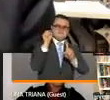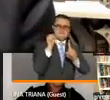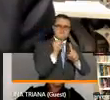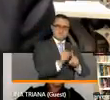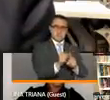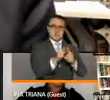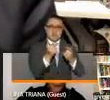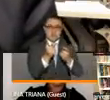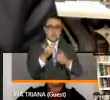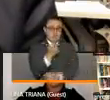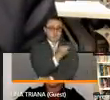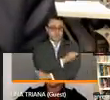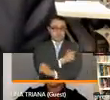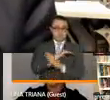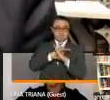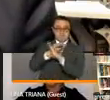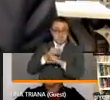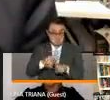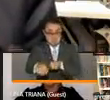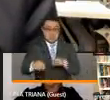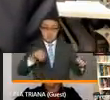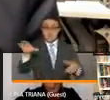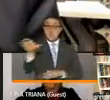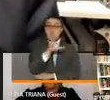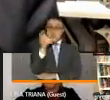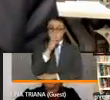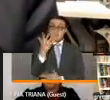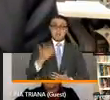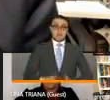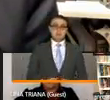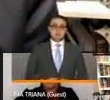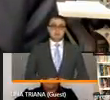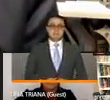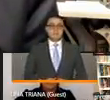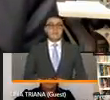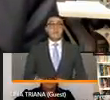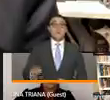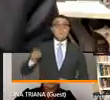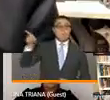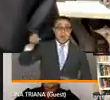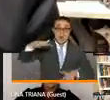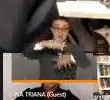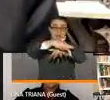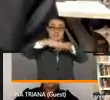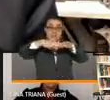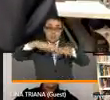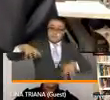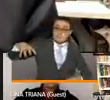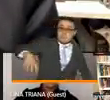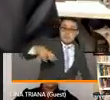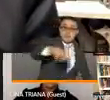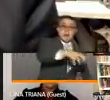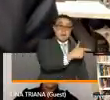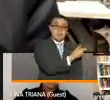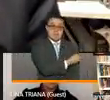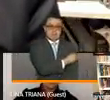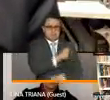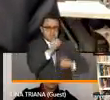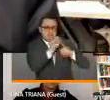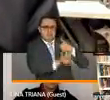atividades de imunização. Tem uma rede de unidades de vacunação em todo o